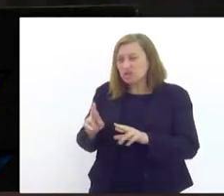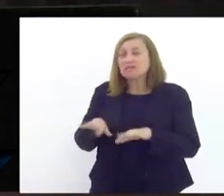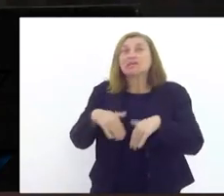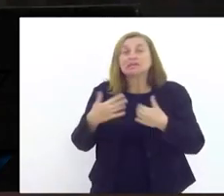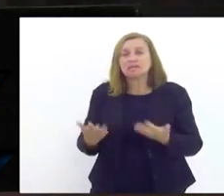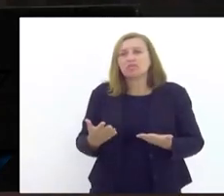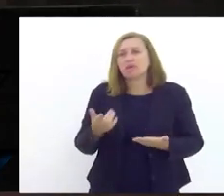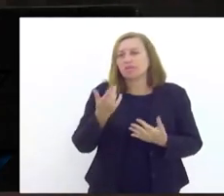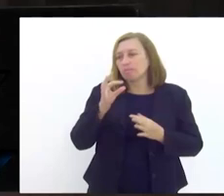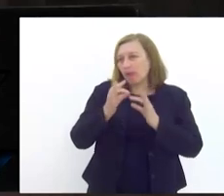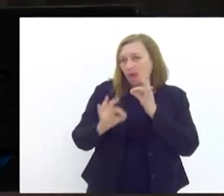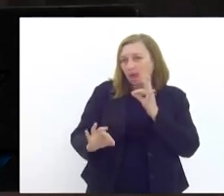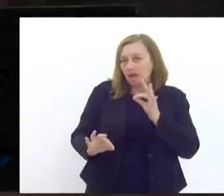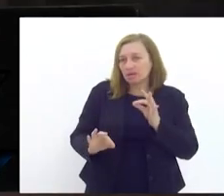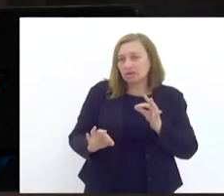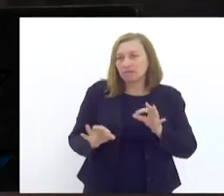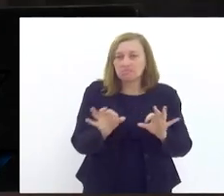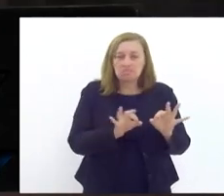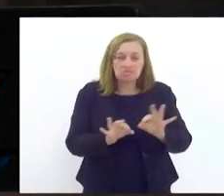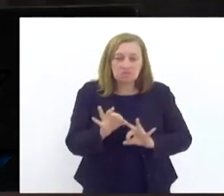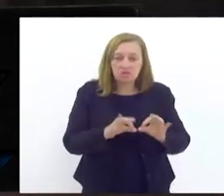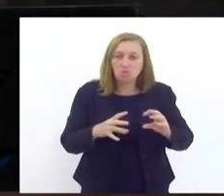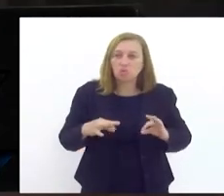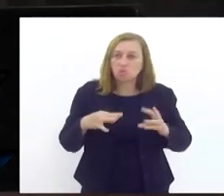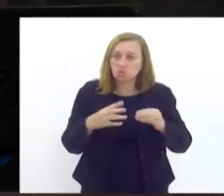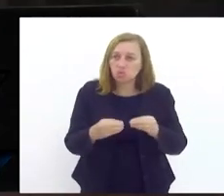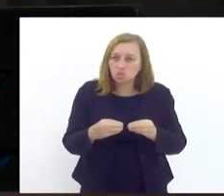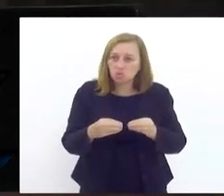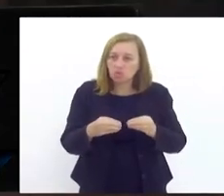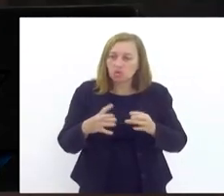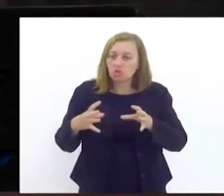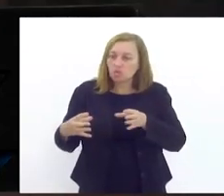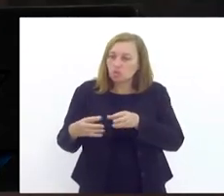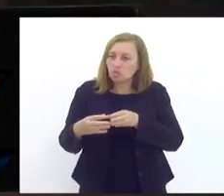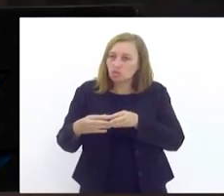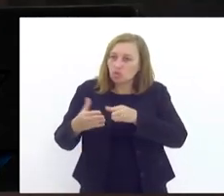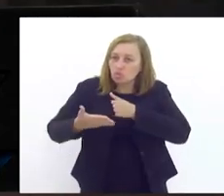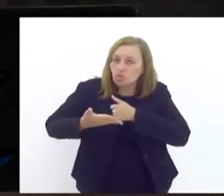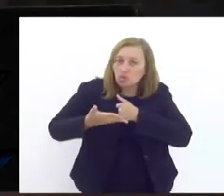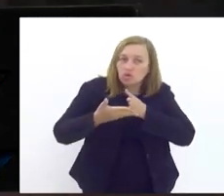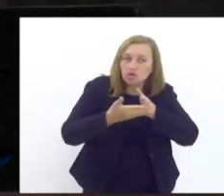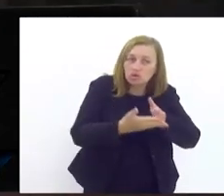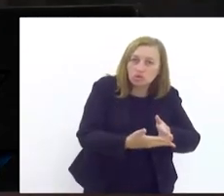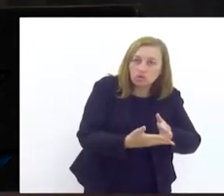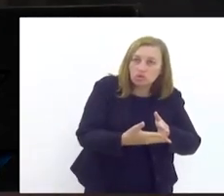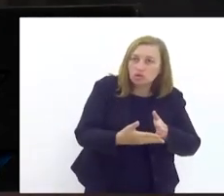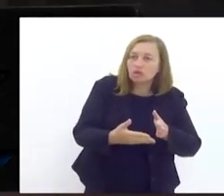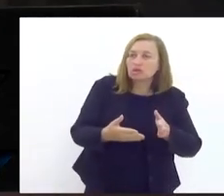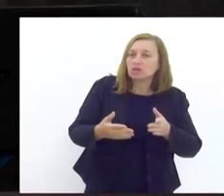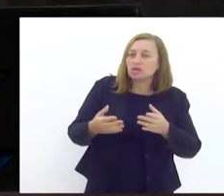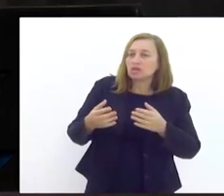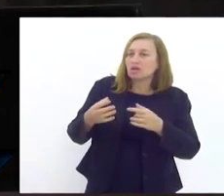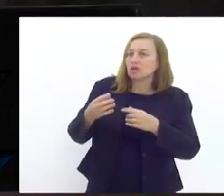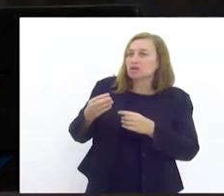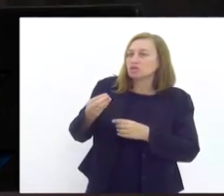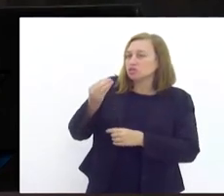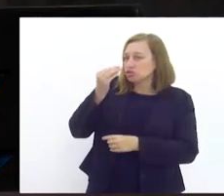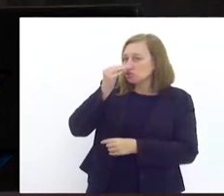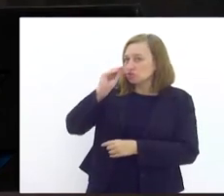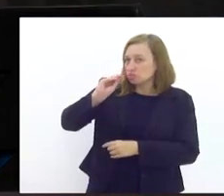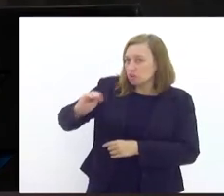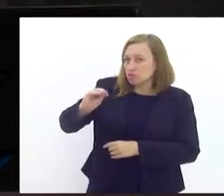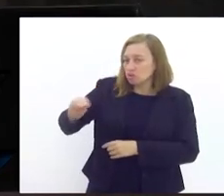Ele montou uma pantomima levou a sua claque vai ao governador do Estado